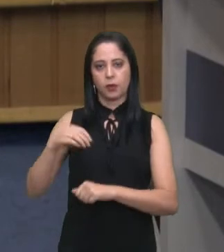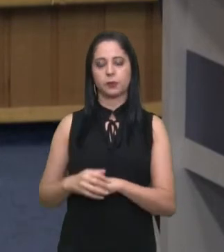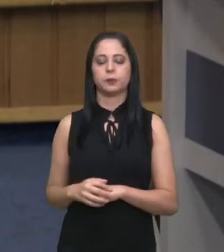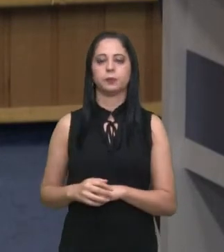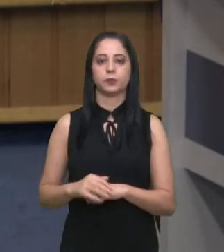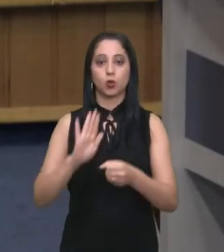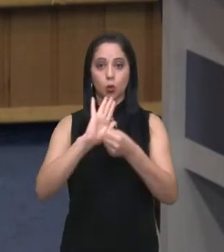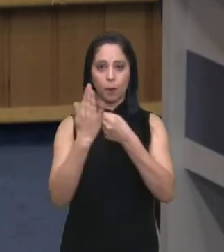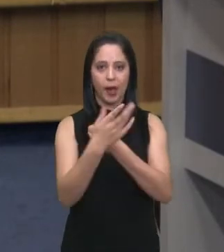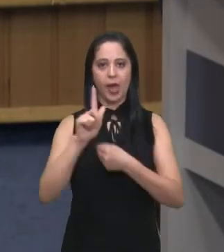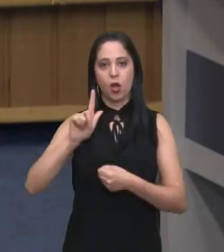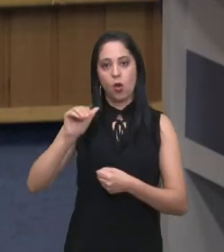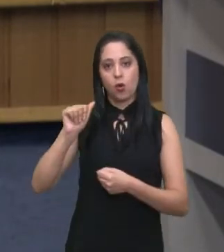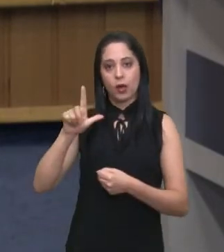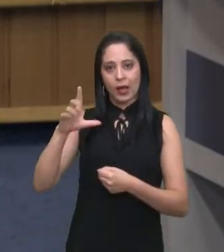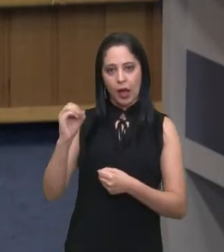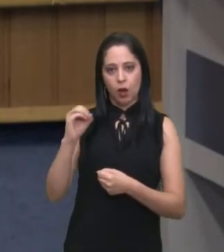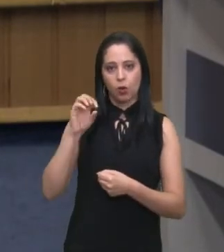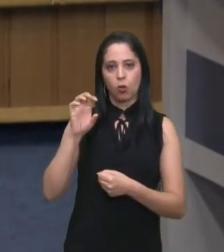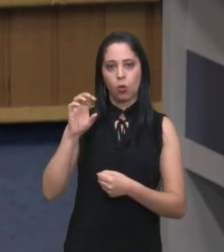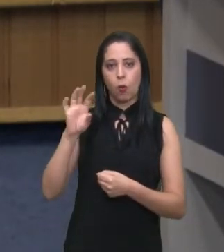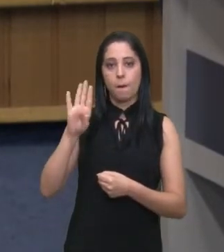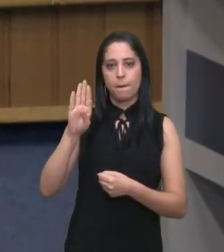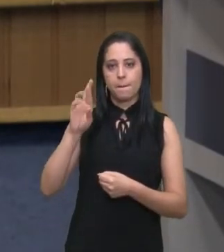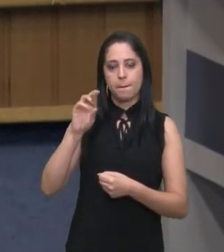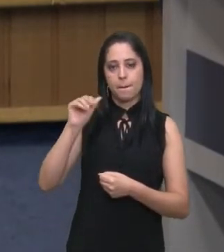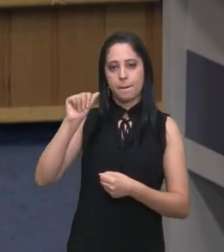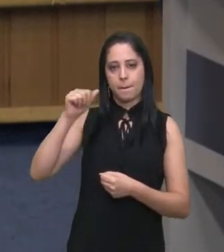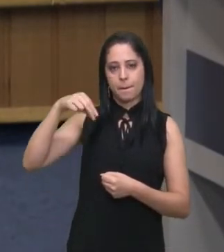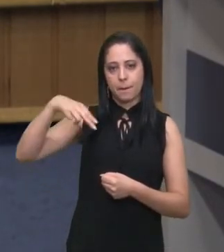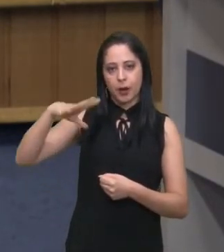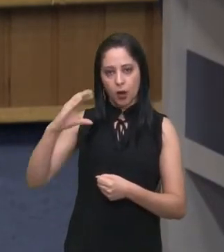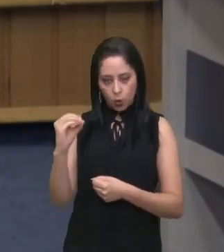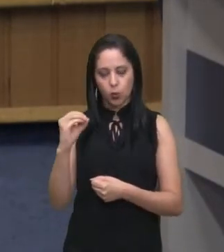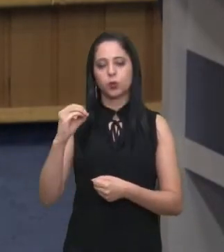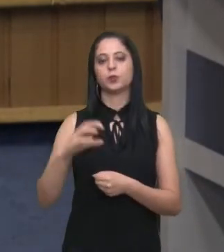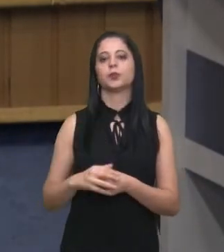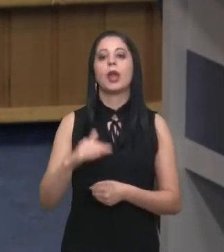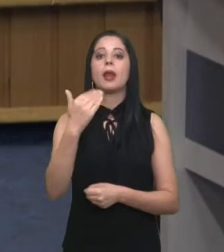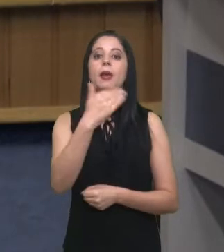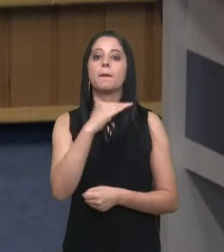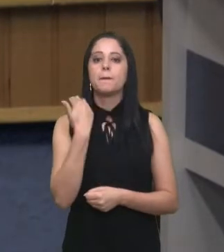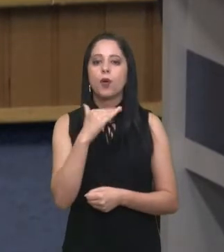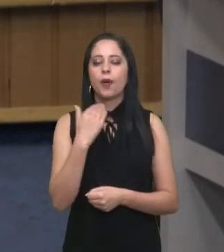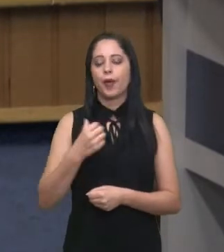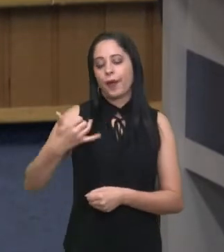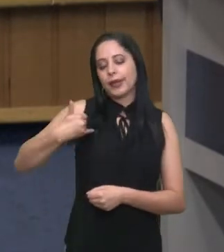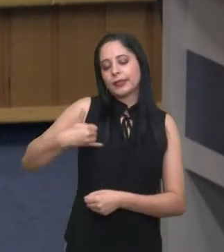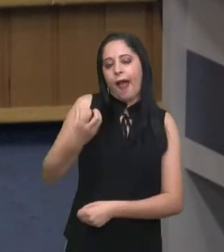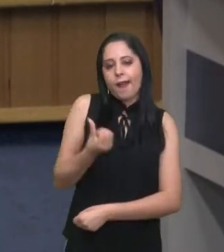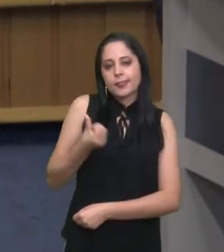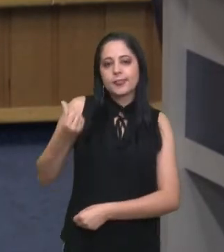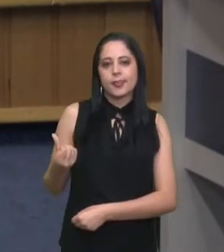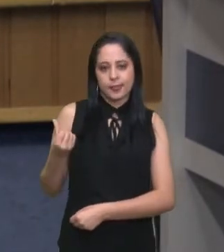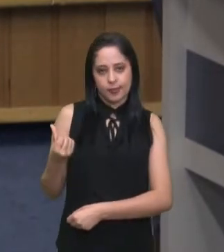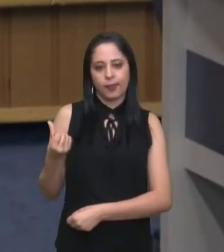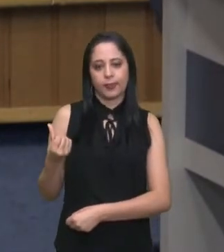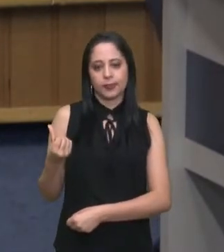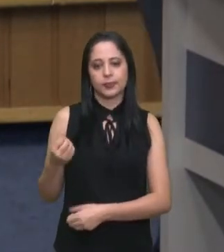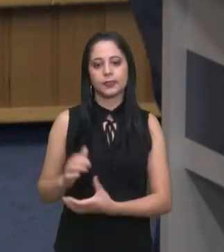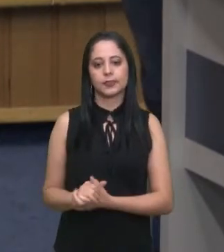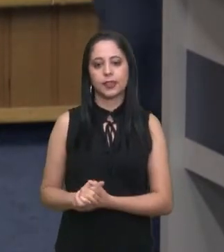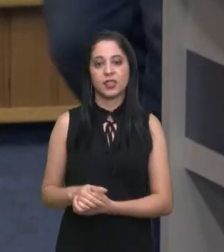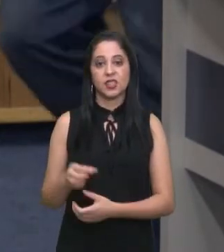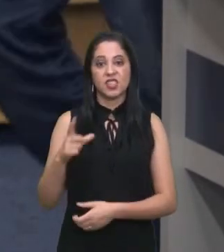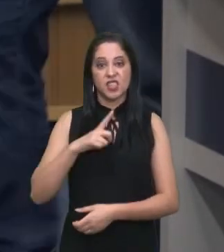Branco, que faleceu dia 26, tinha 68 anos, deixou sua esposa, minha nossa querida Raquel,